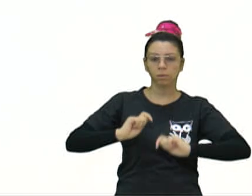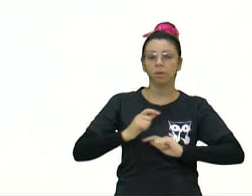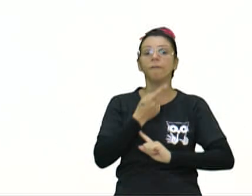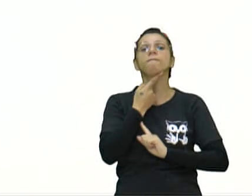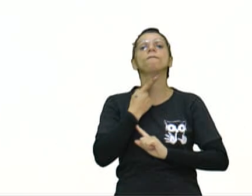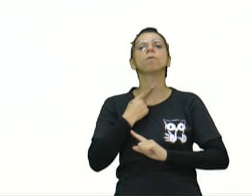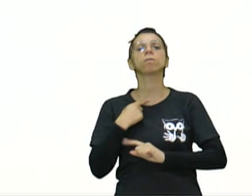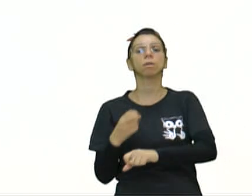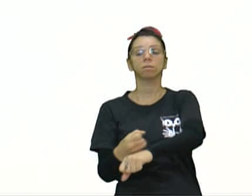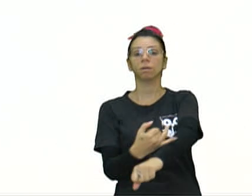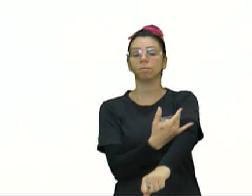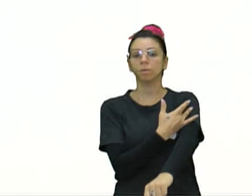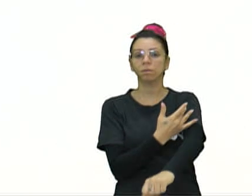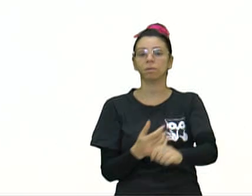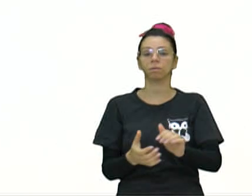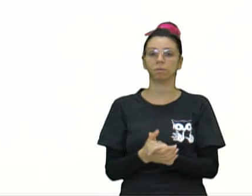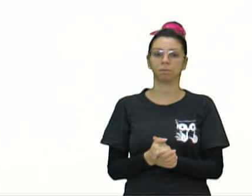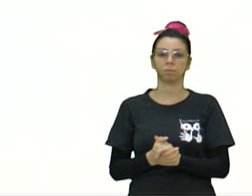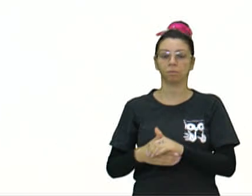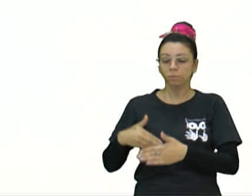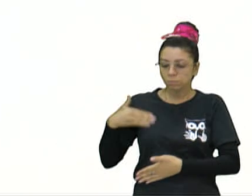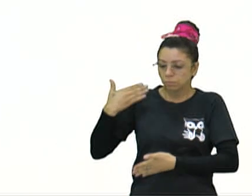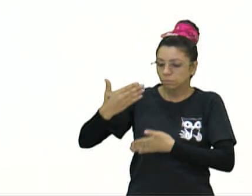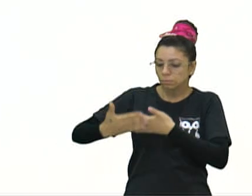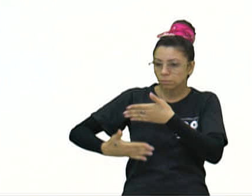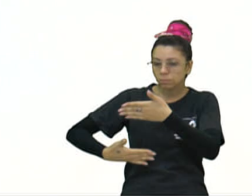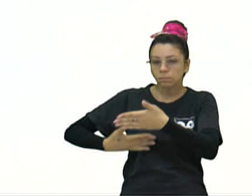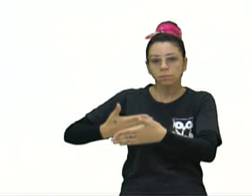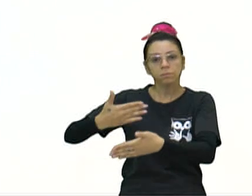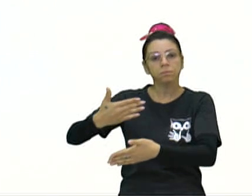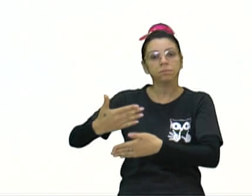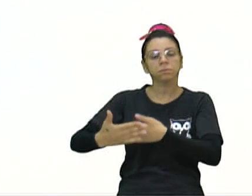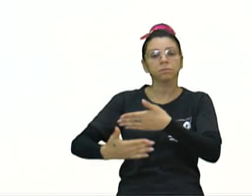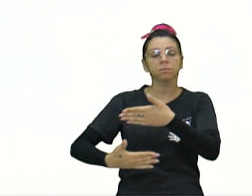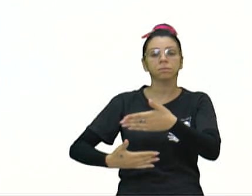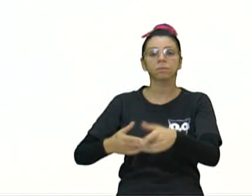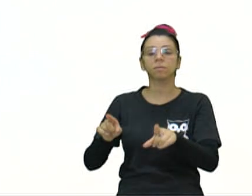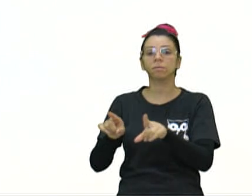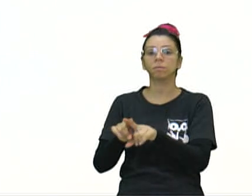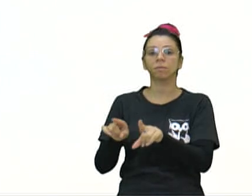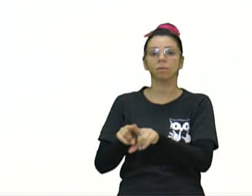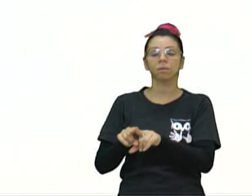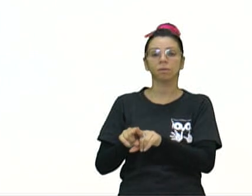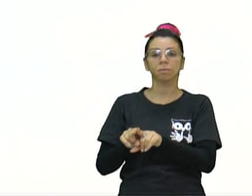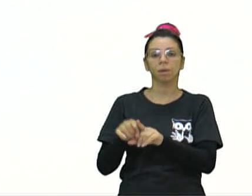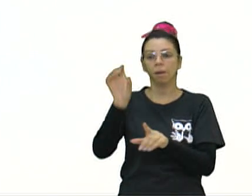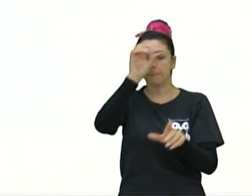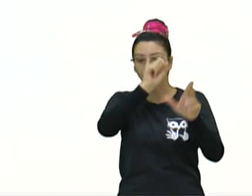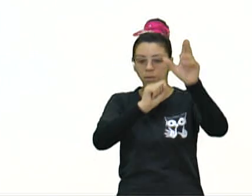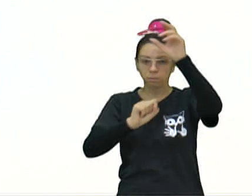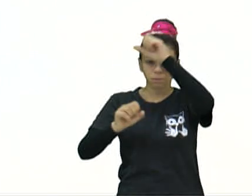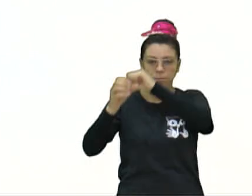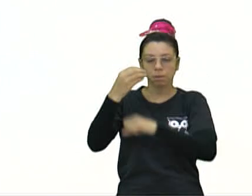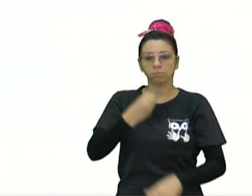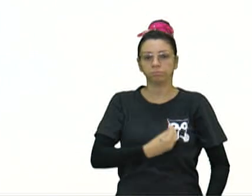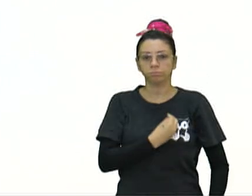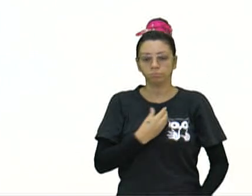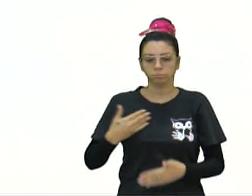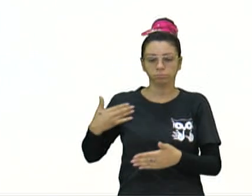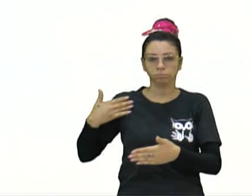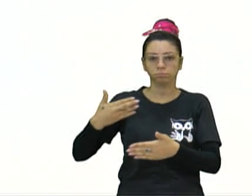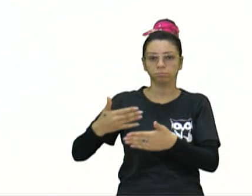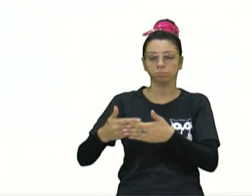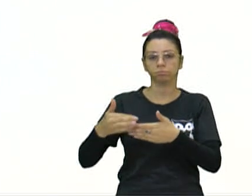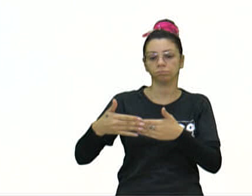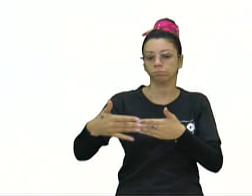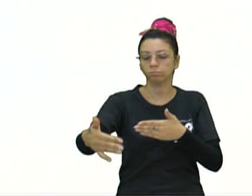as emoções. O desenvolvimento do autocontrole se dá também pelo amadurecimento pessoal ao longo da trajetória da vida, vivenciando